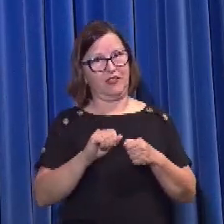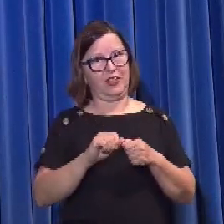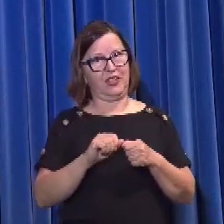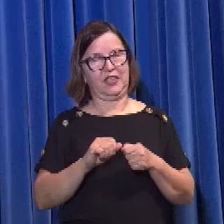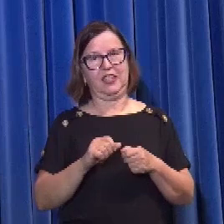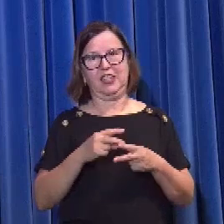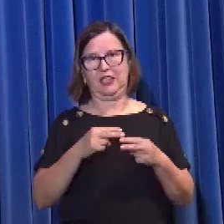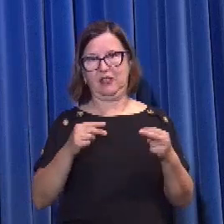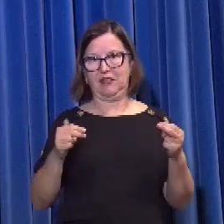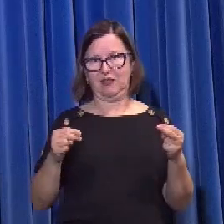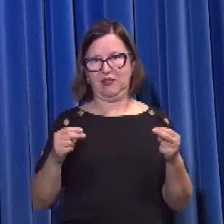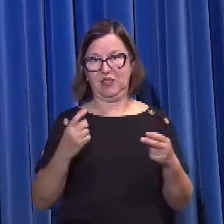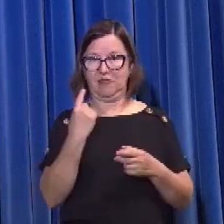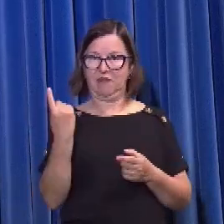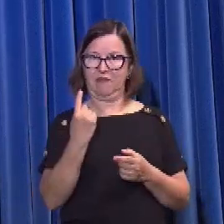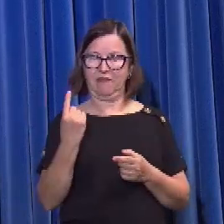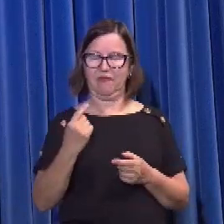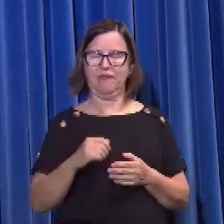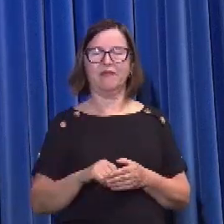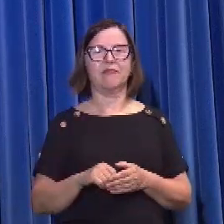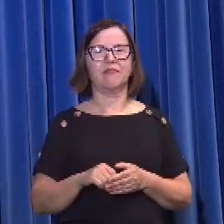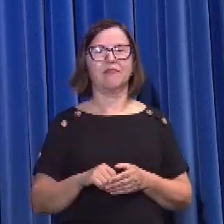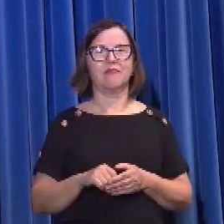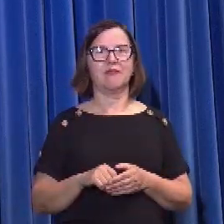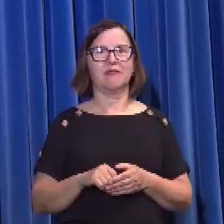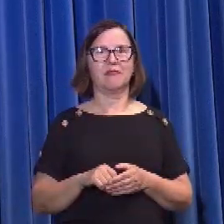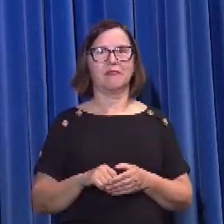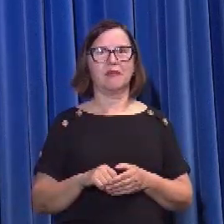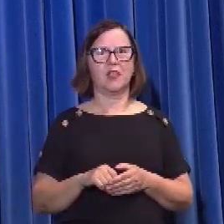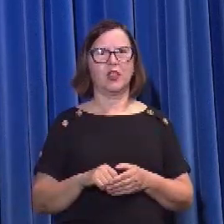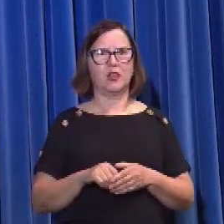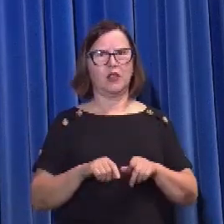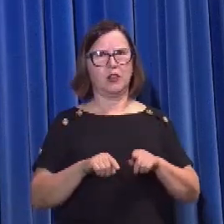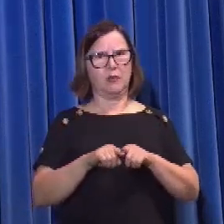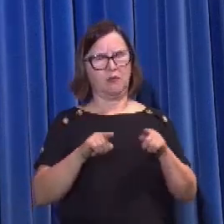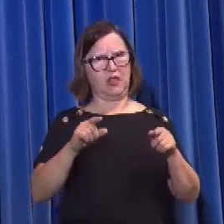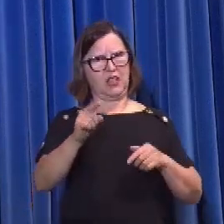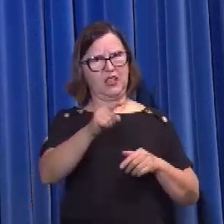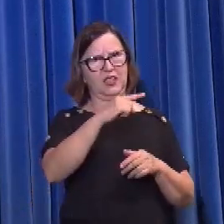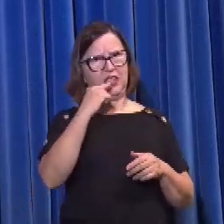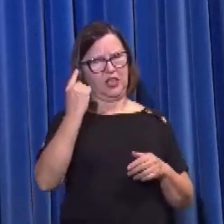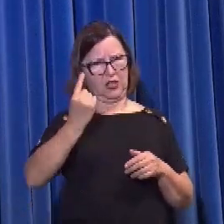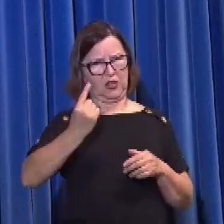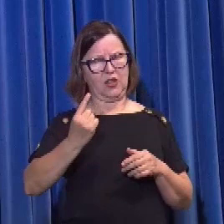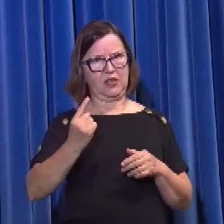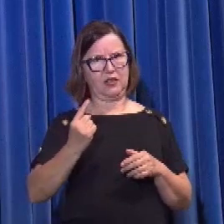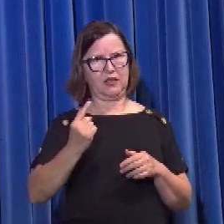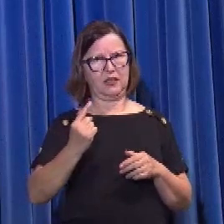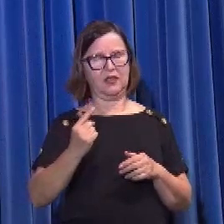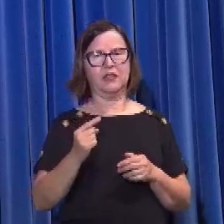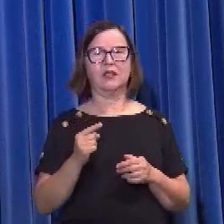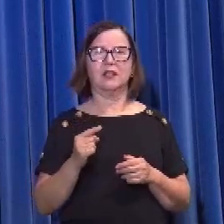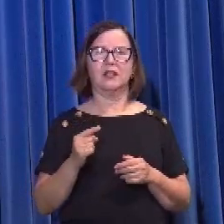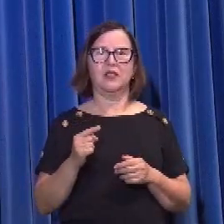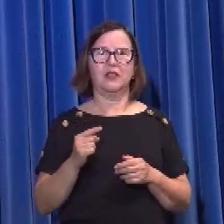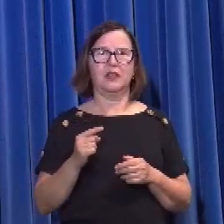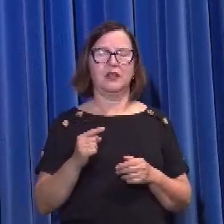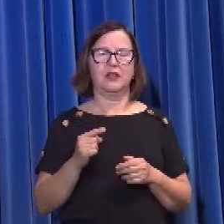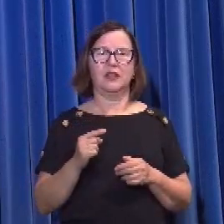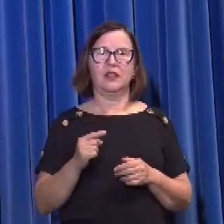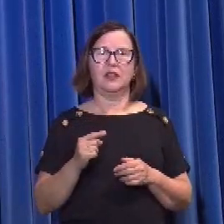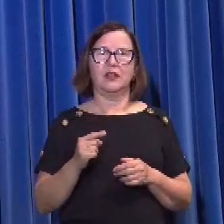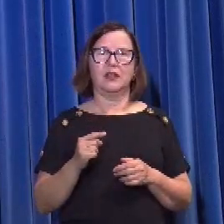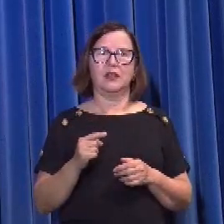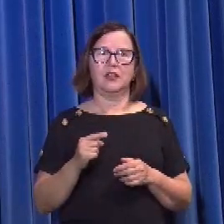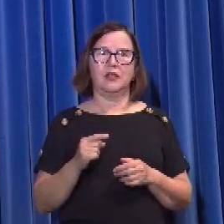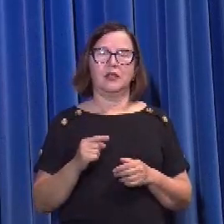Será que nós é que devemos tomar o lugar de Deus para resolver as coisas? Ou nós devemos esperar em Deus?